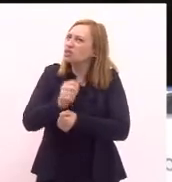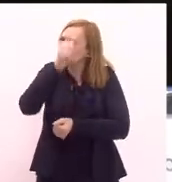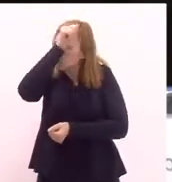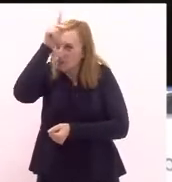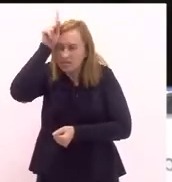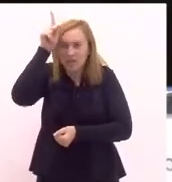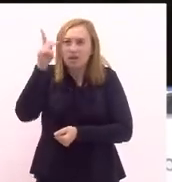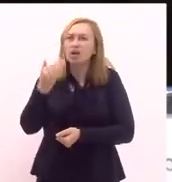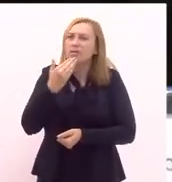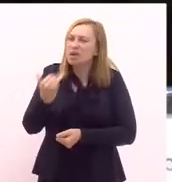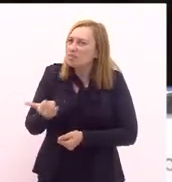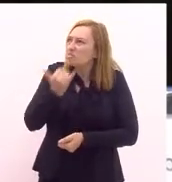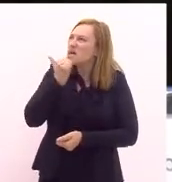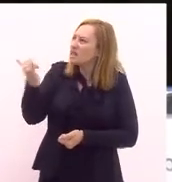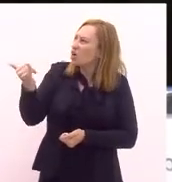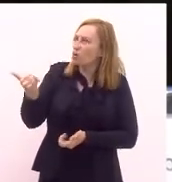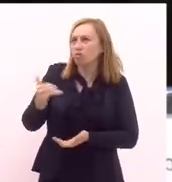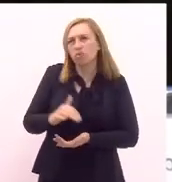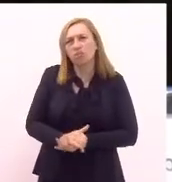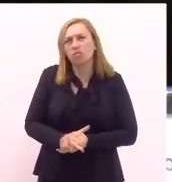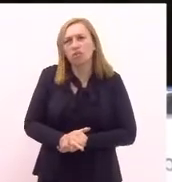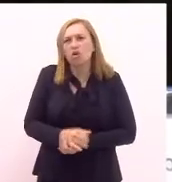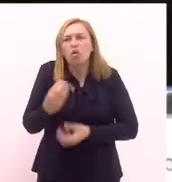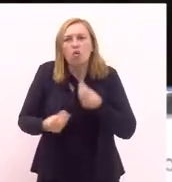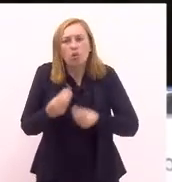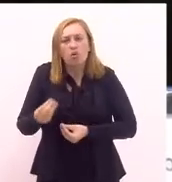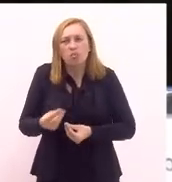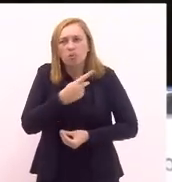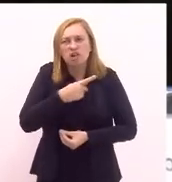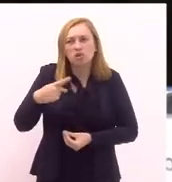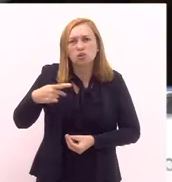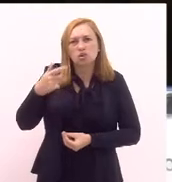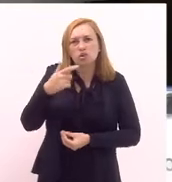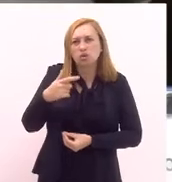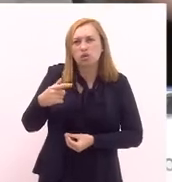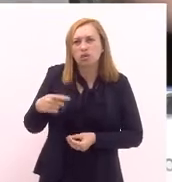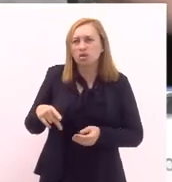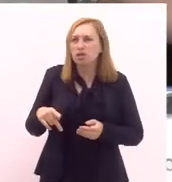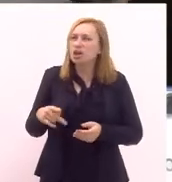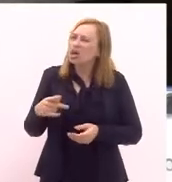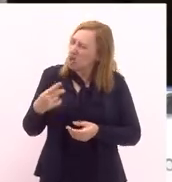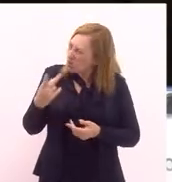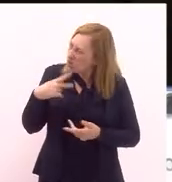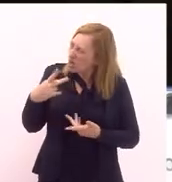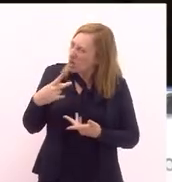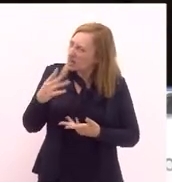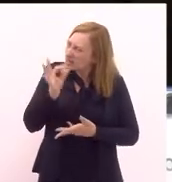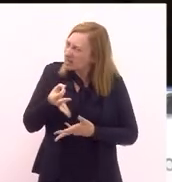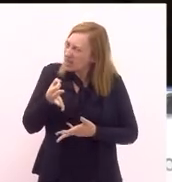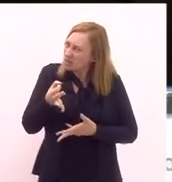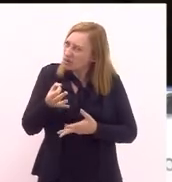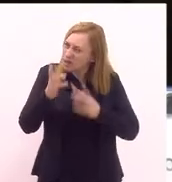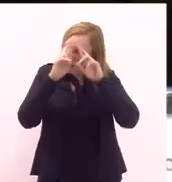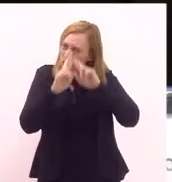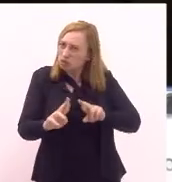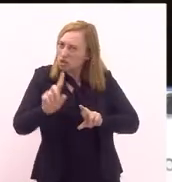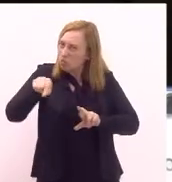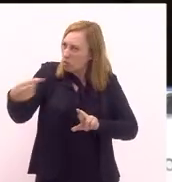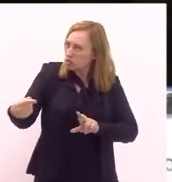que eles peçam no Meriva perdão Será que como pastor que eu fui dele eu não disse a ele que era necessário respeitar o